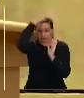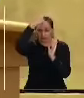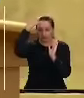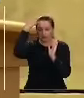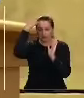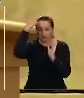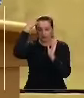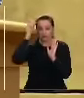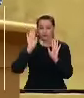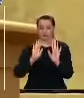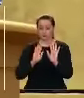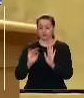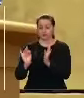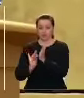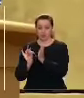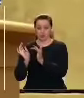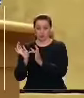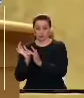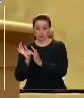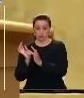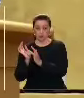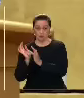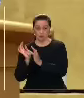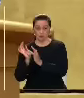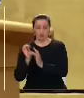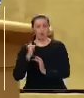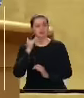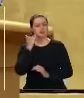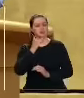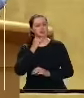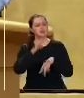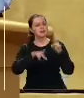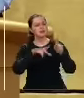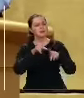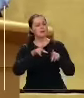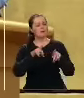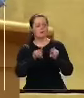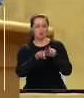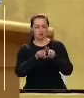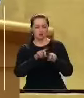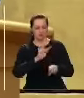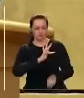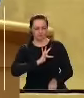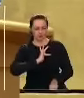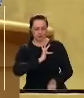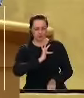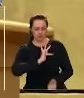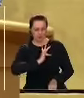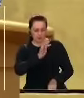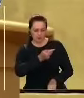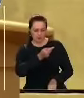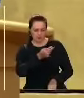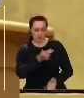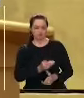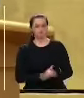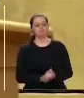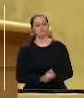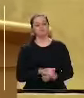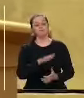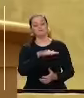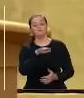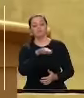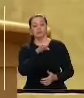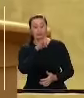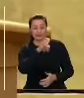Jesus disse para ele, Jesus disse, quem não tem pecados, atire a primeira pedra. Jesus disse. Mas o que